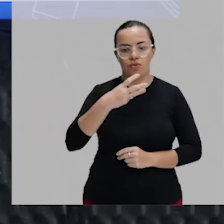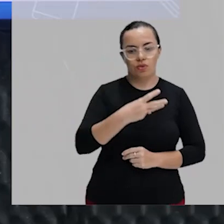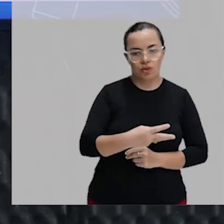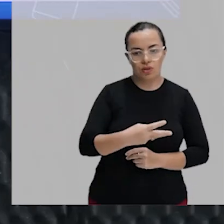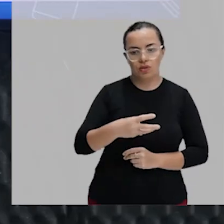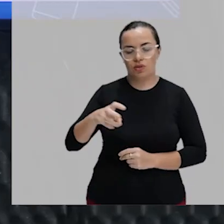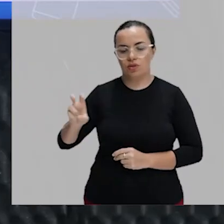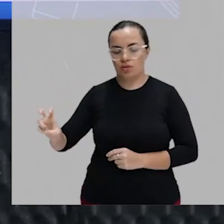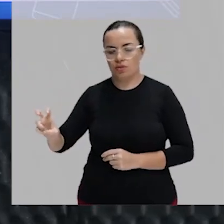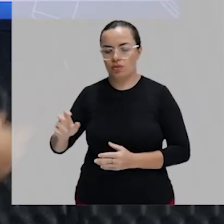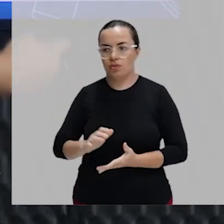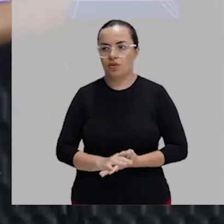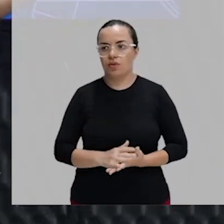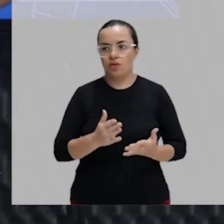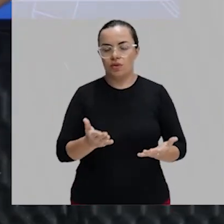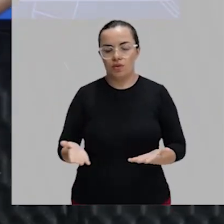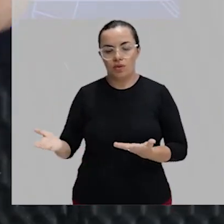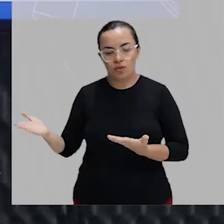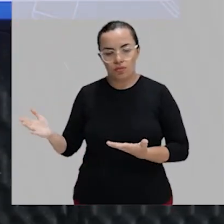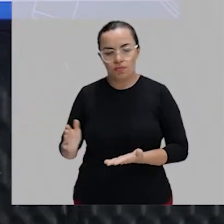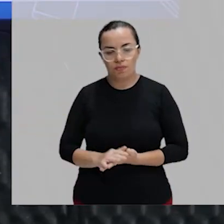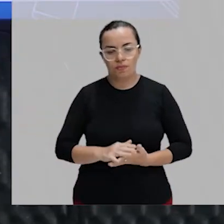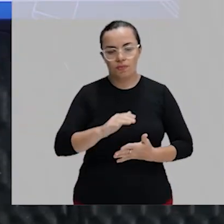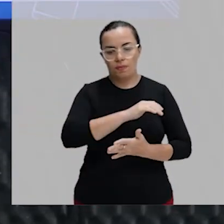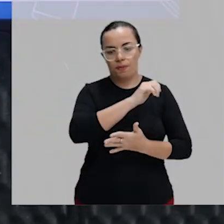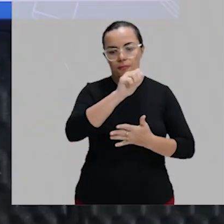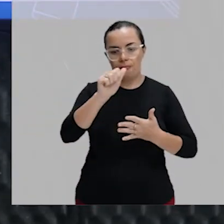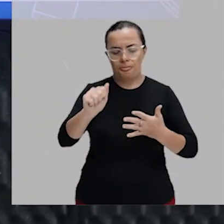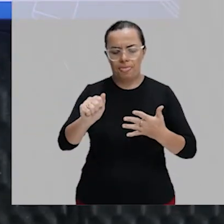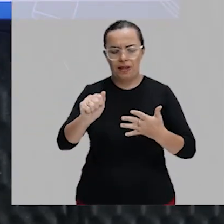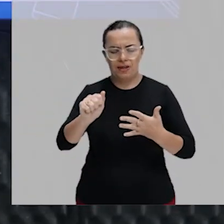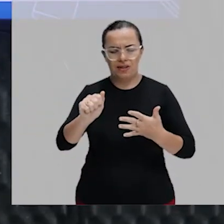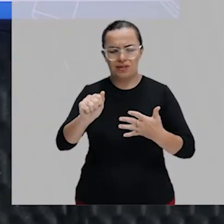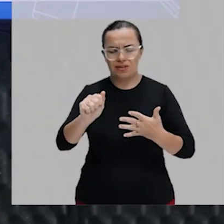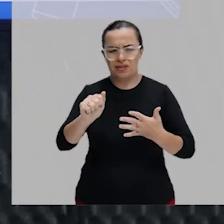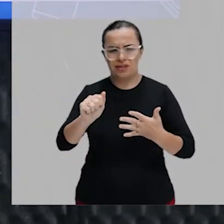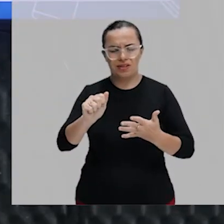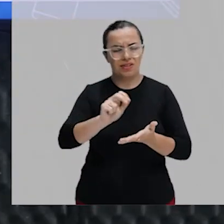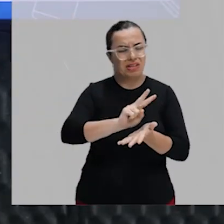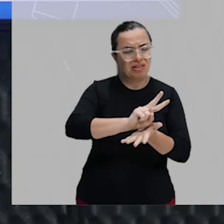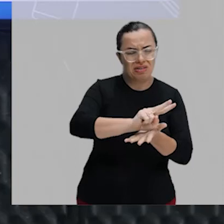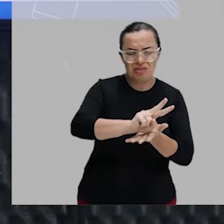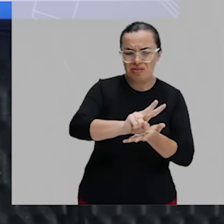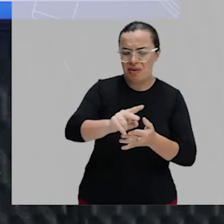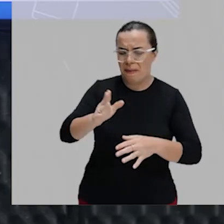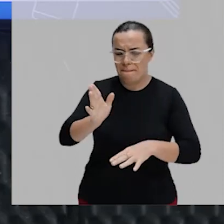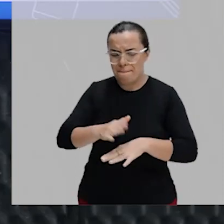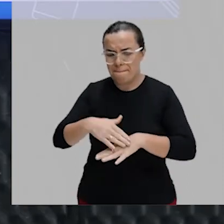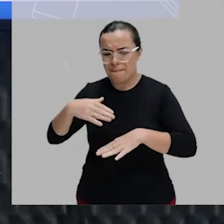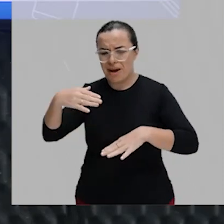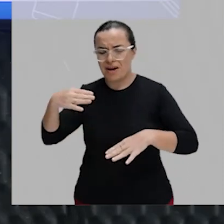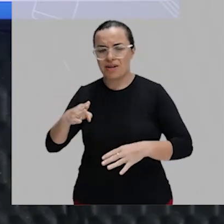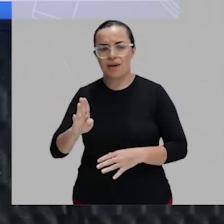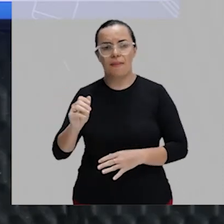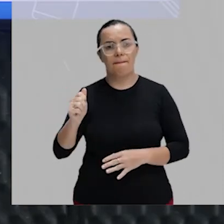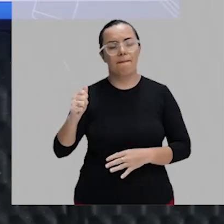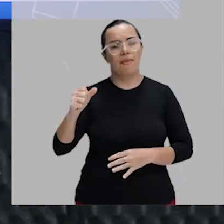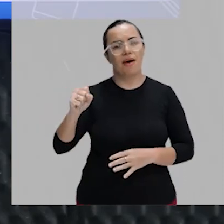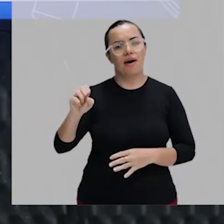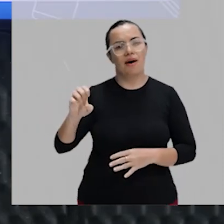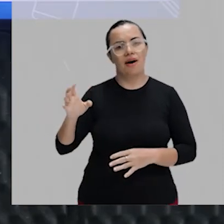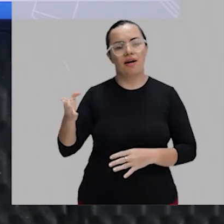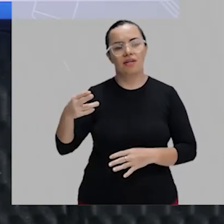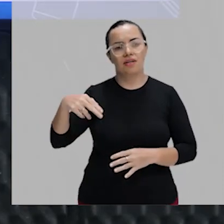ela e vai perceber que ela tem muito mais bases nitrogenadas do que as sequências que nós vamos encontrar aqui,